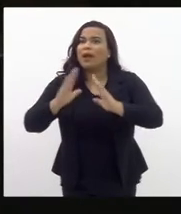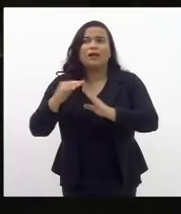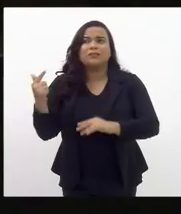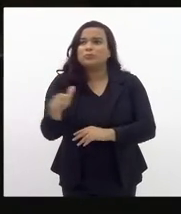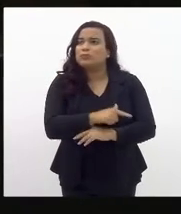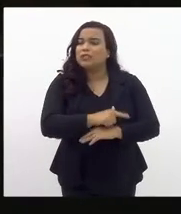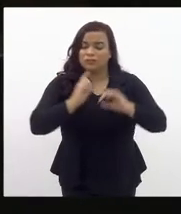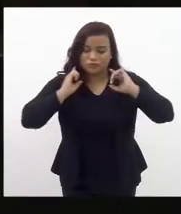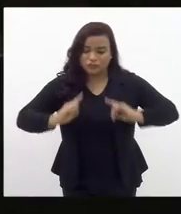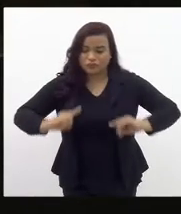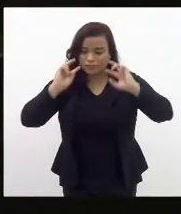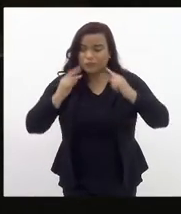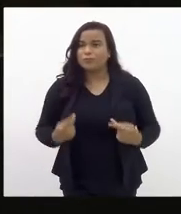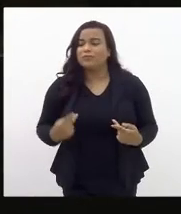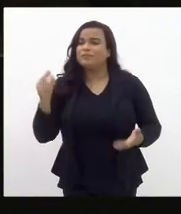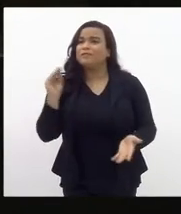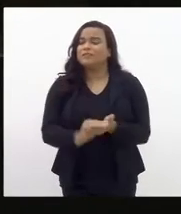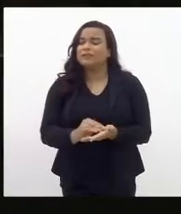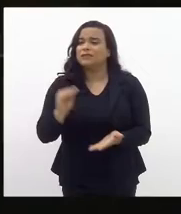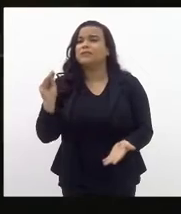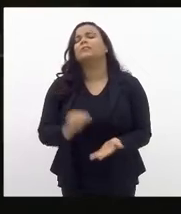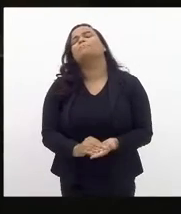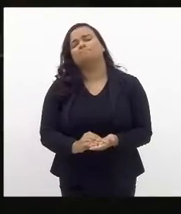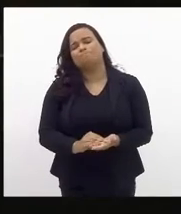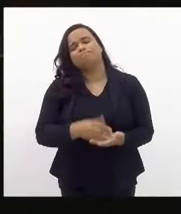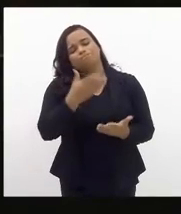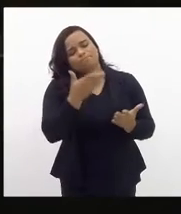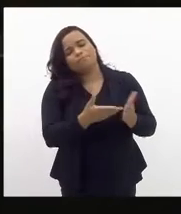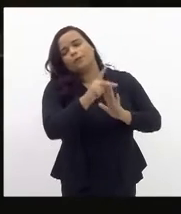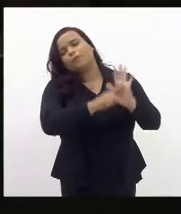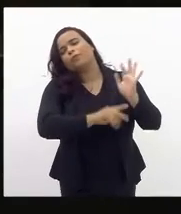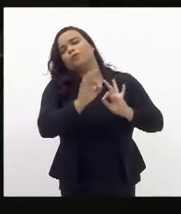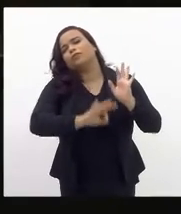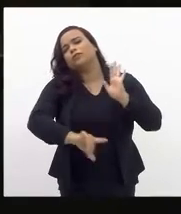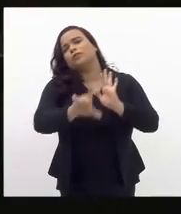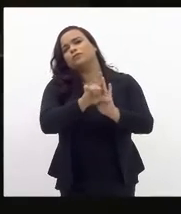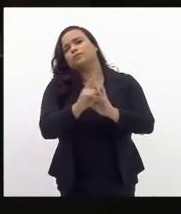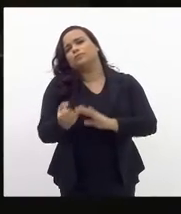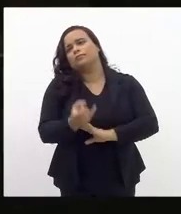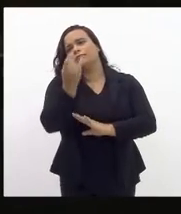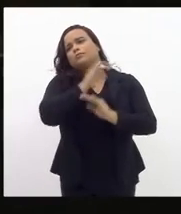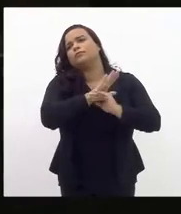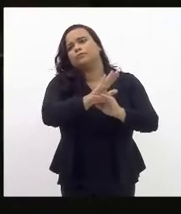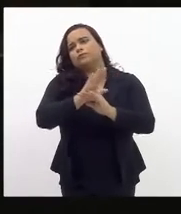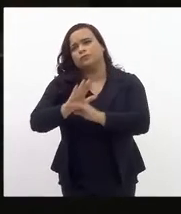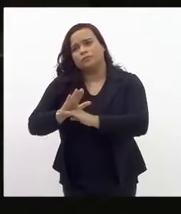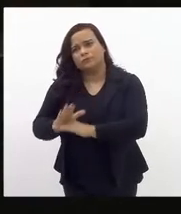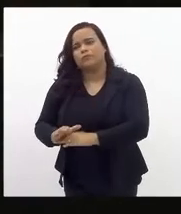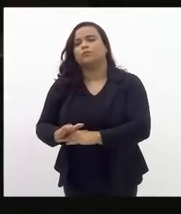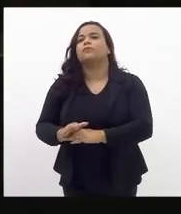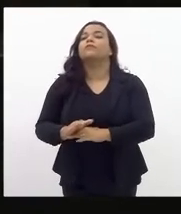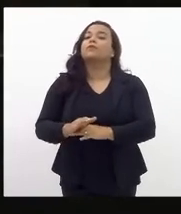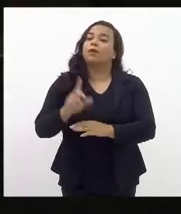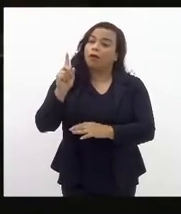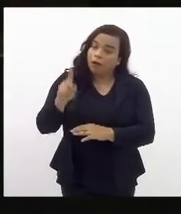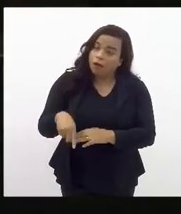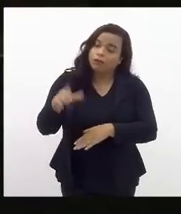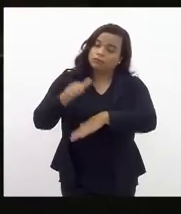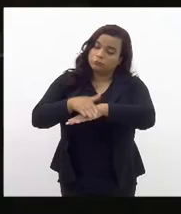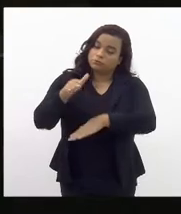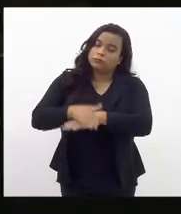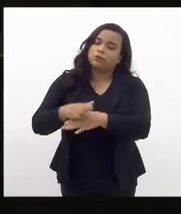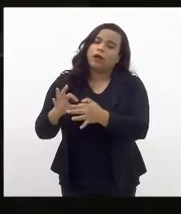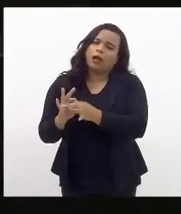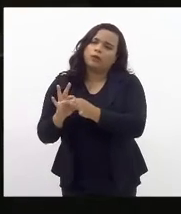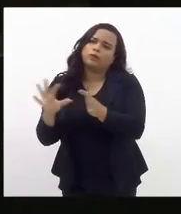dignidade humana reconhecida. Então, esse é um projeto de lei importante, ainda que seja autorizativo, também